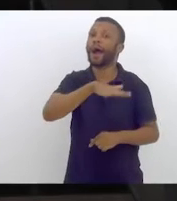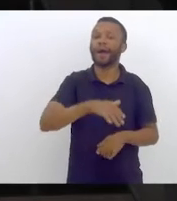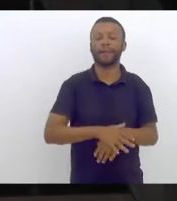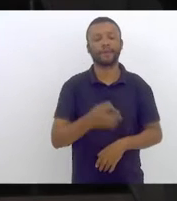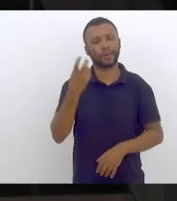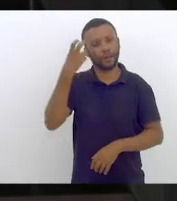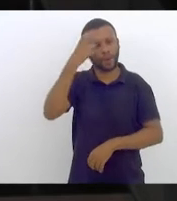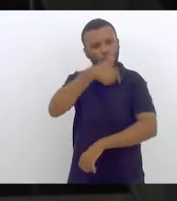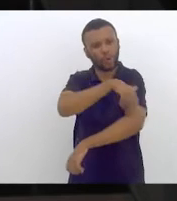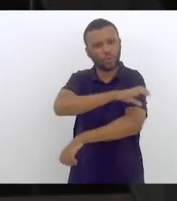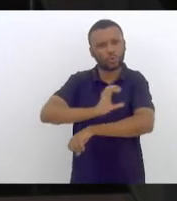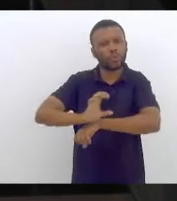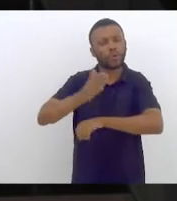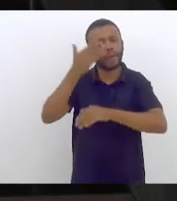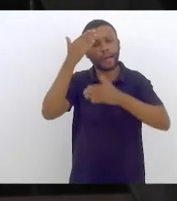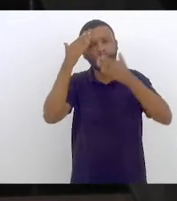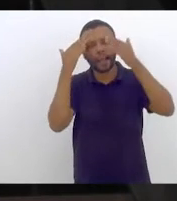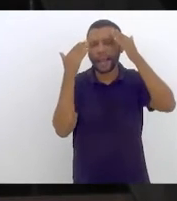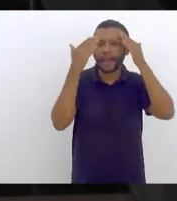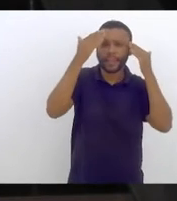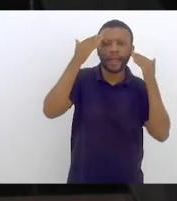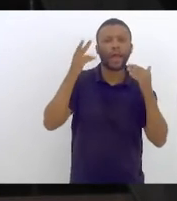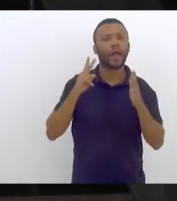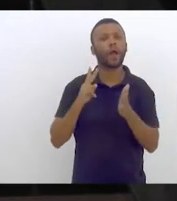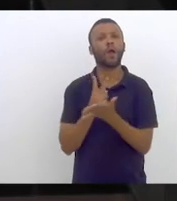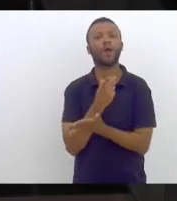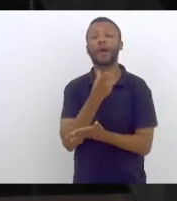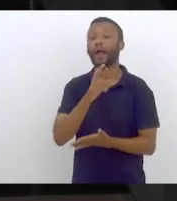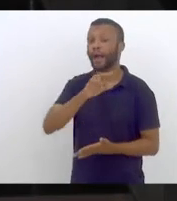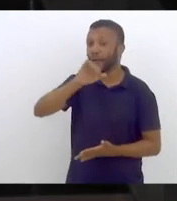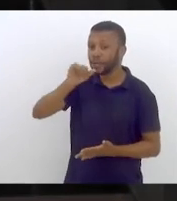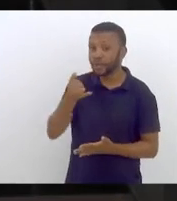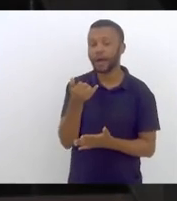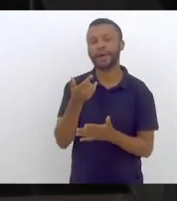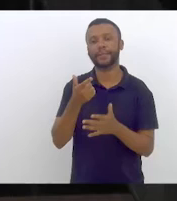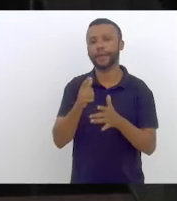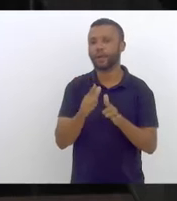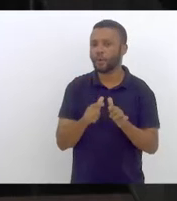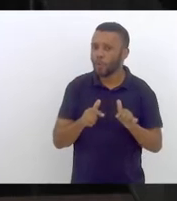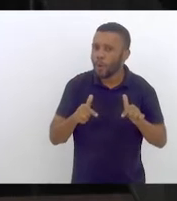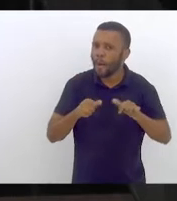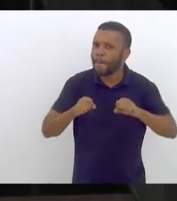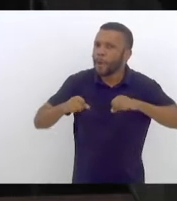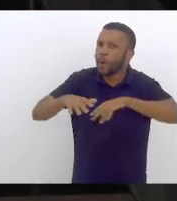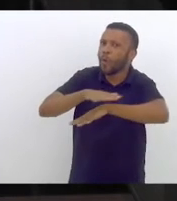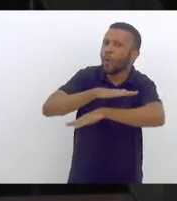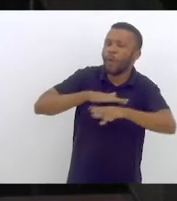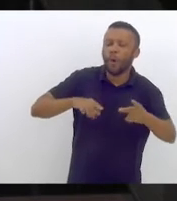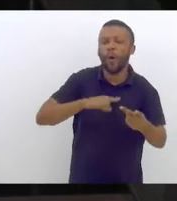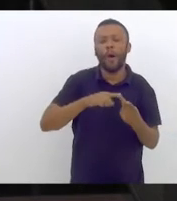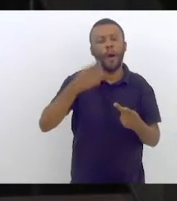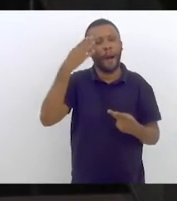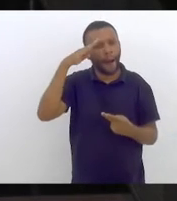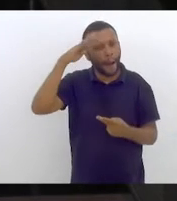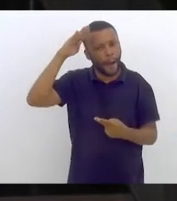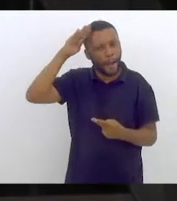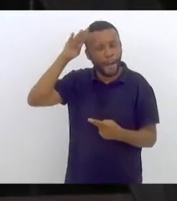e lazer, tiraram o RJ em movimento, a academia RJ,